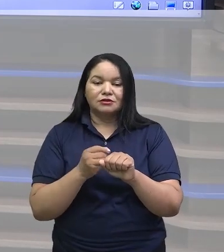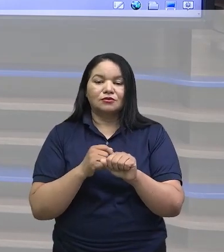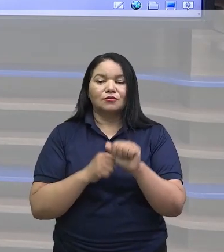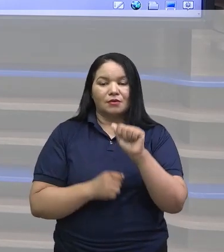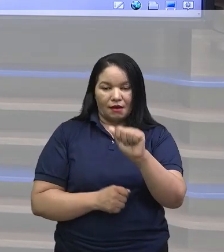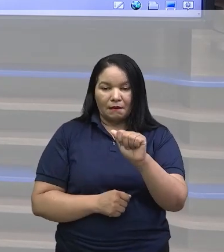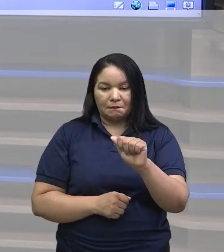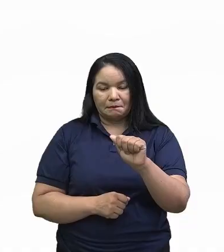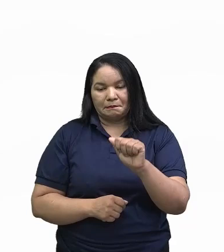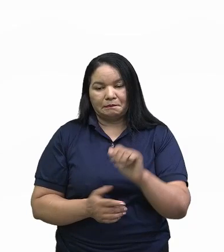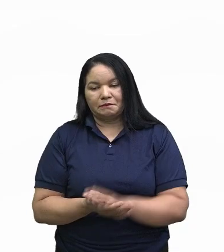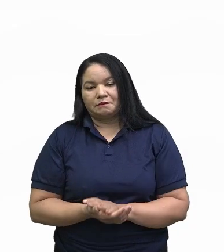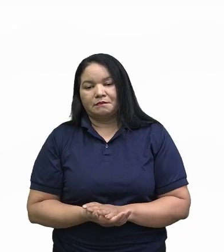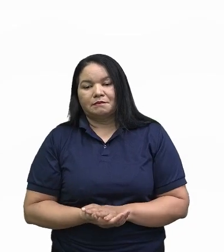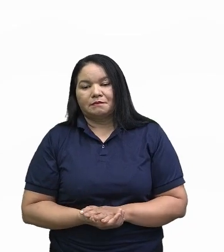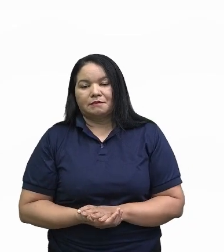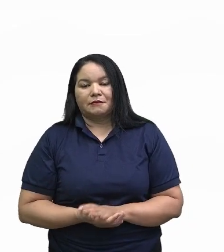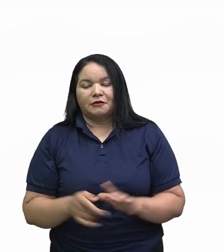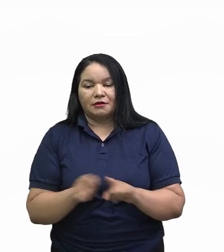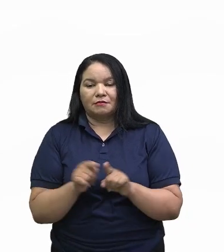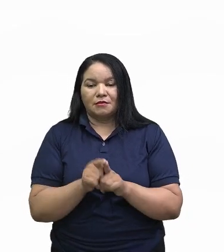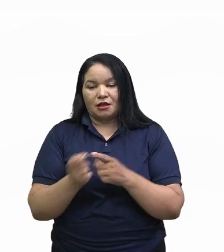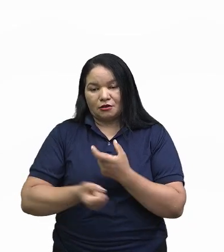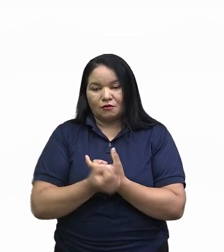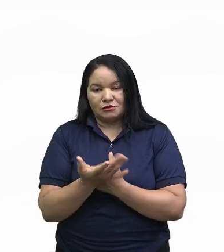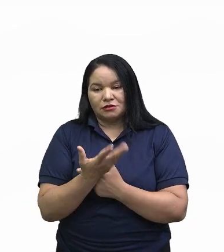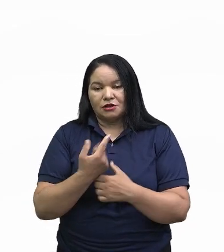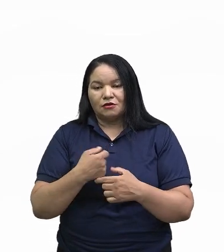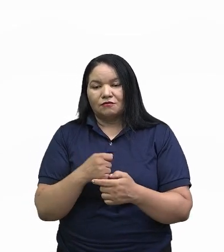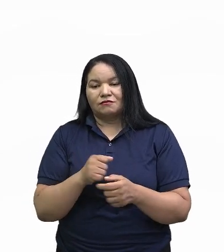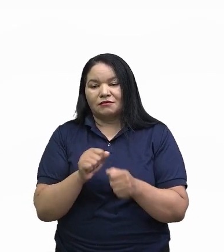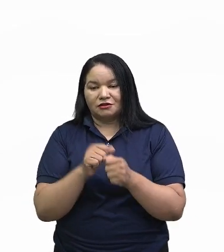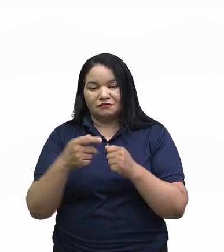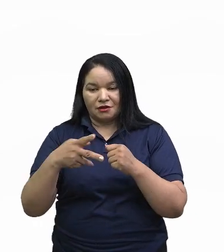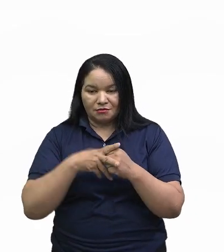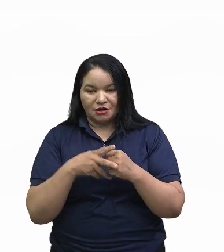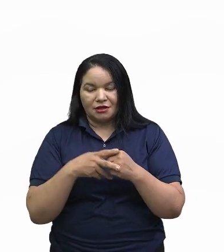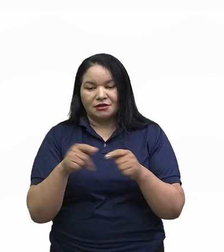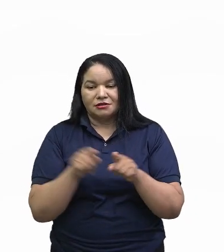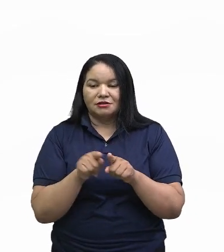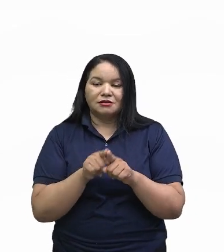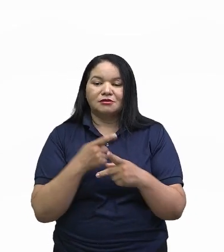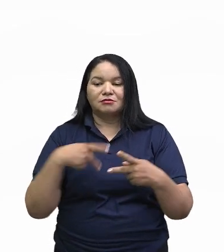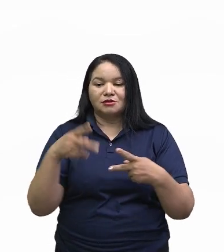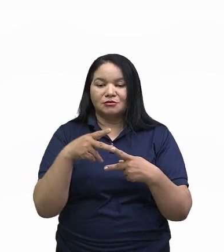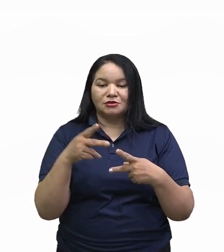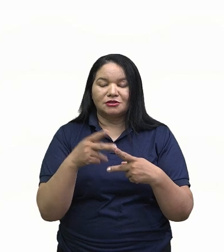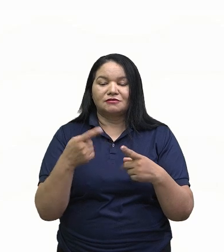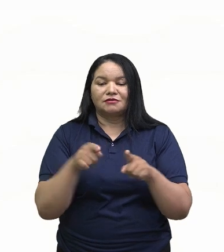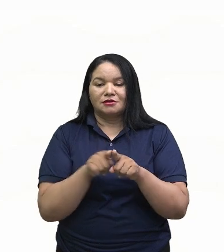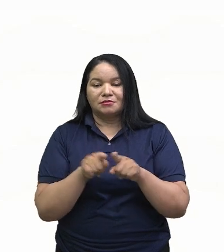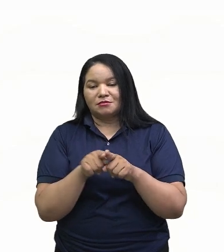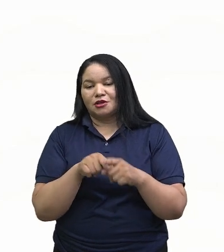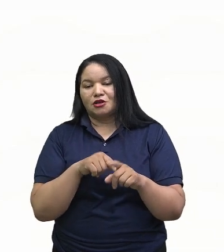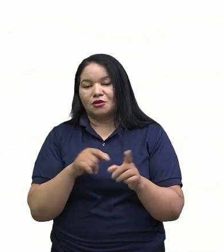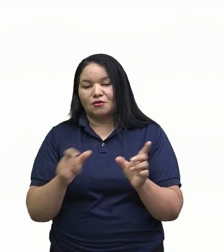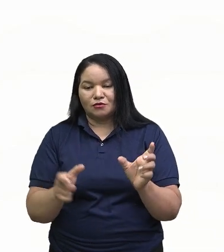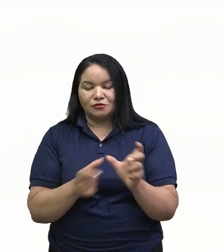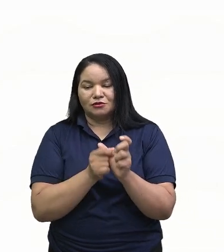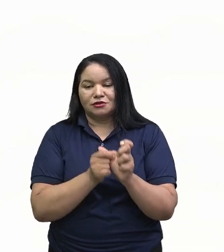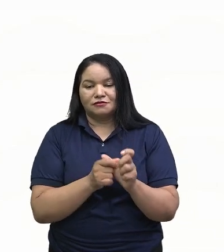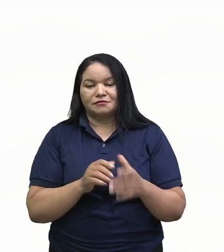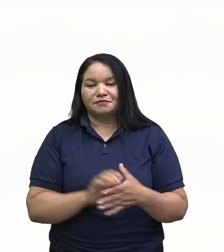das locuções adverbiais, prepositivas e conjuntivas. Observe aí, olha, saímos à